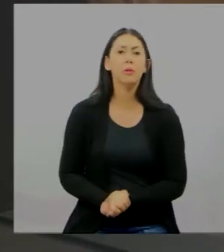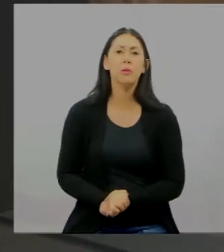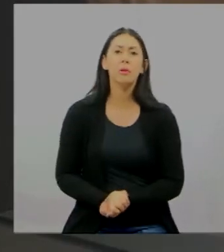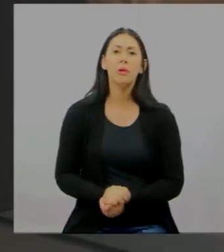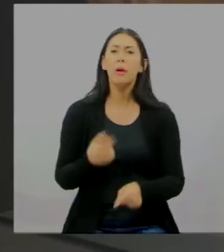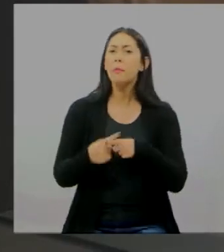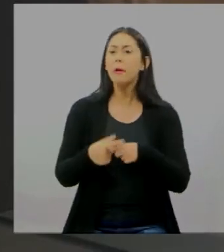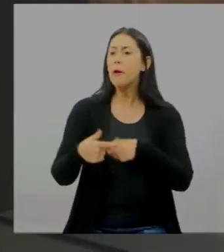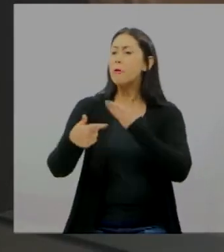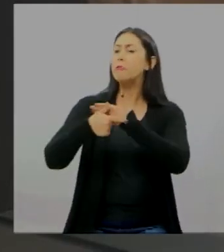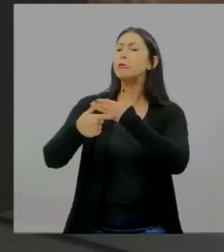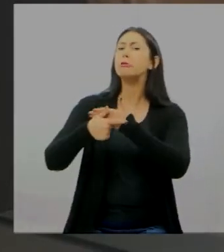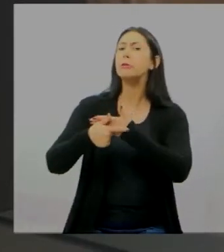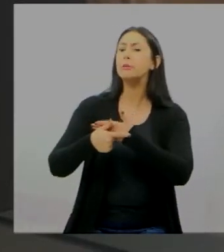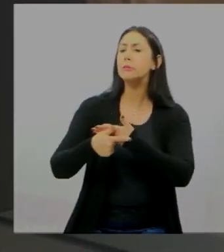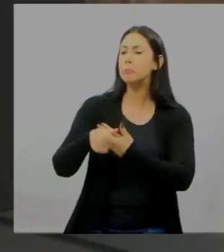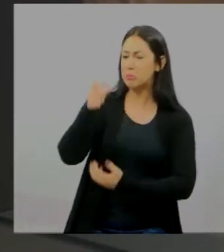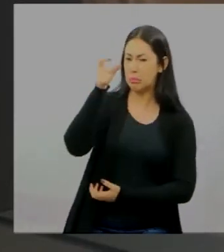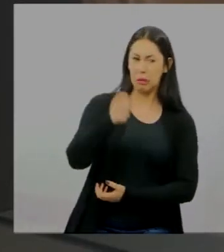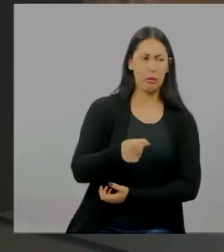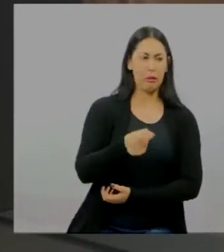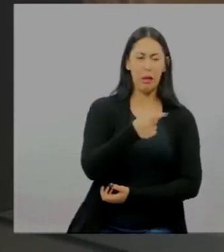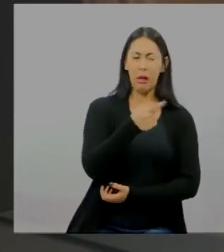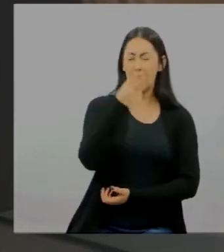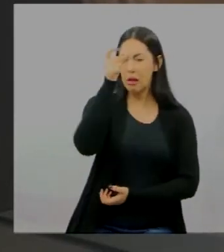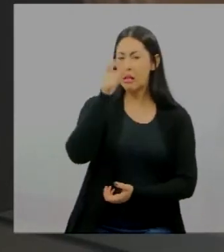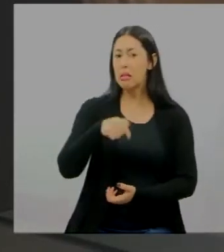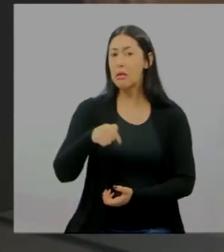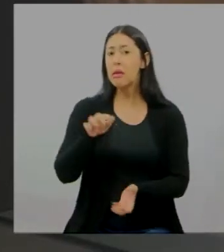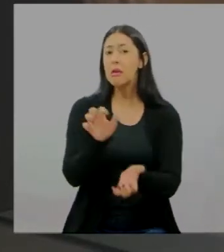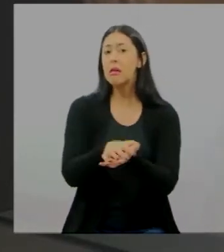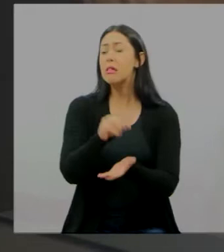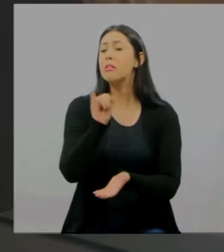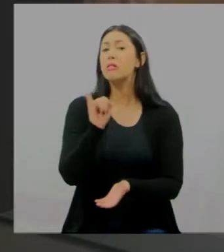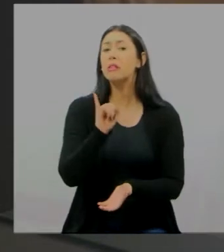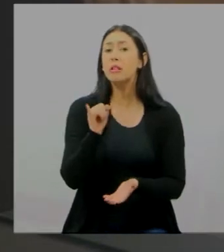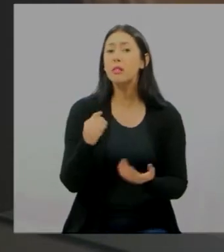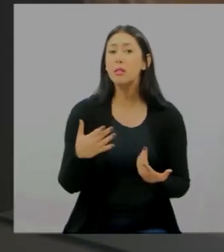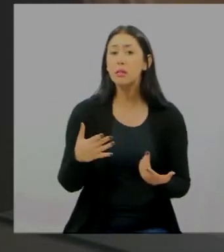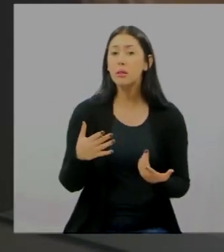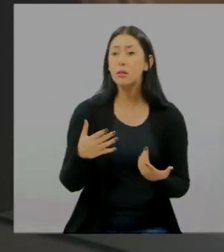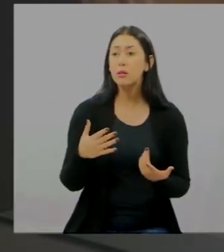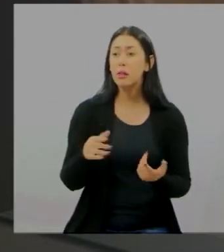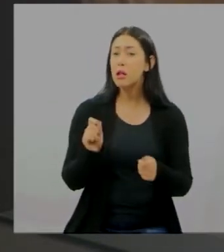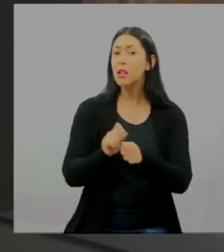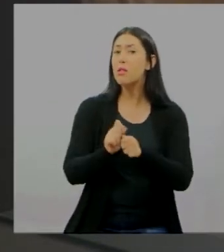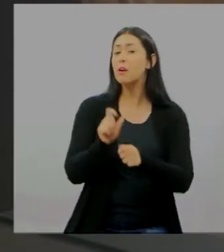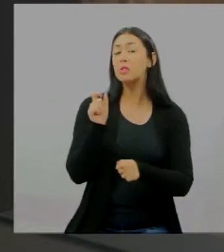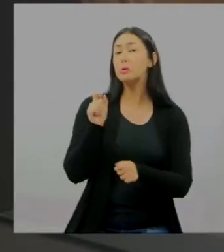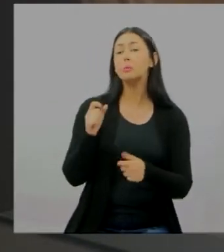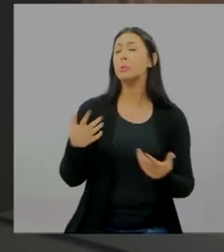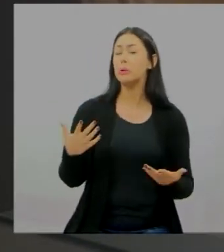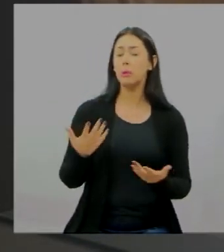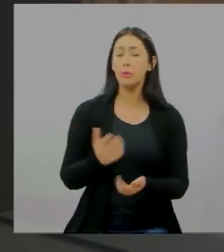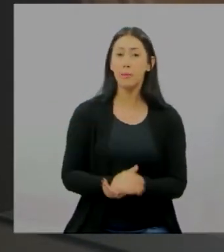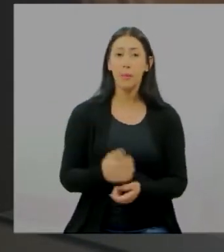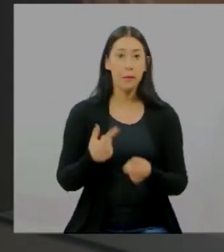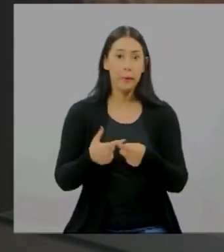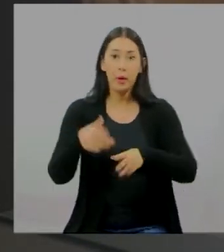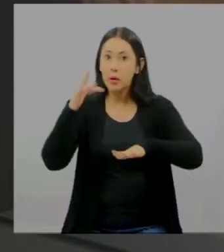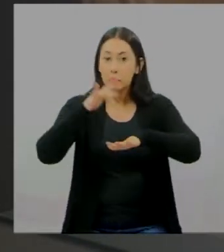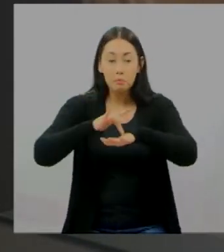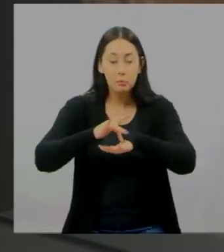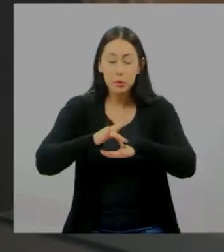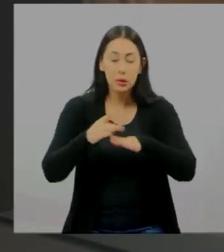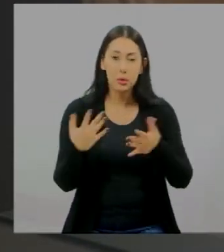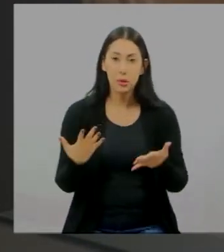papel dessa pessoa em Jacareí, dentro do gabinete da deputada? Porque é um absurdo.